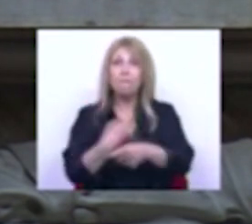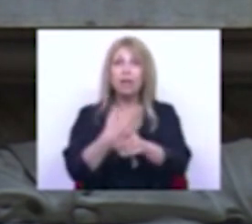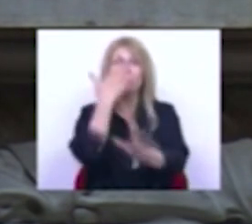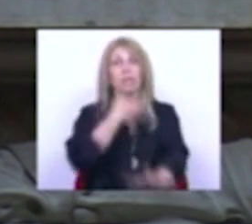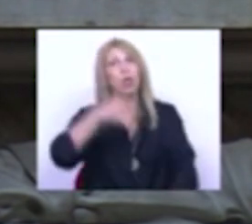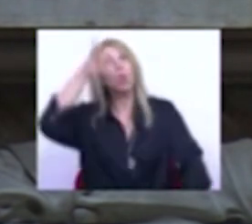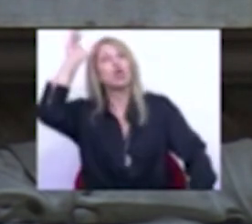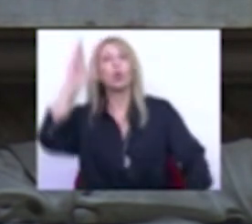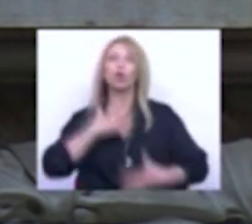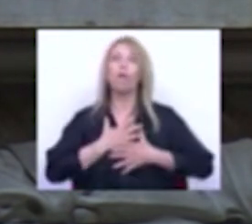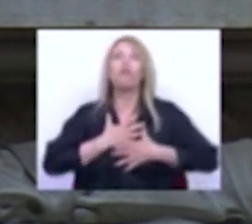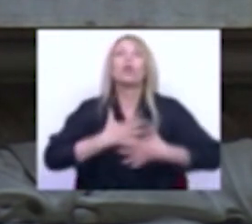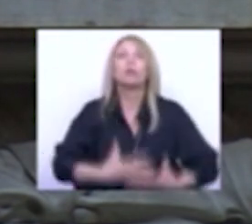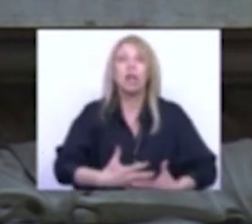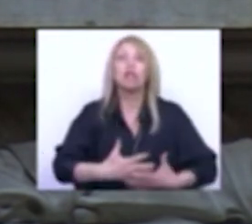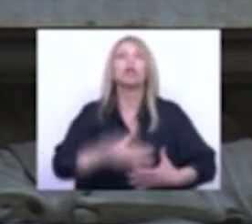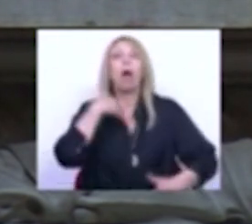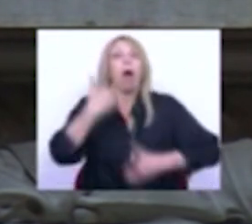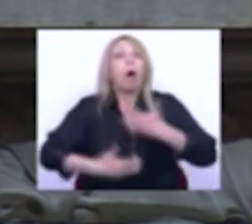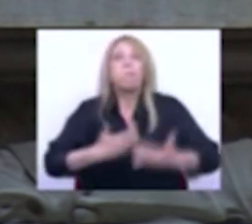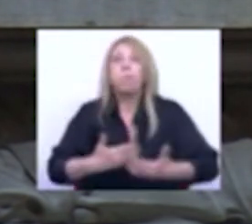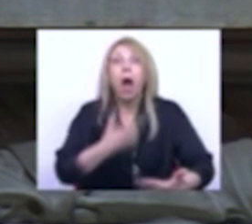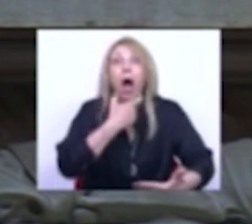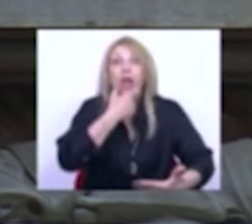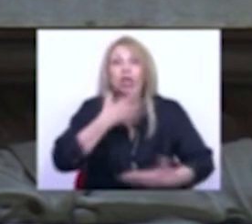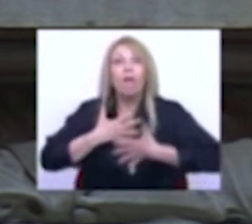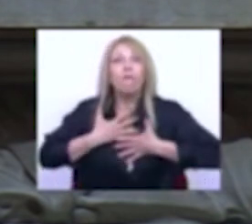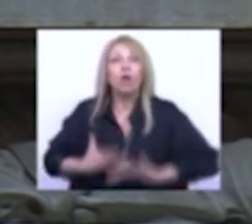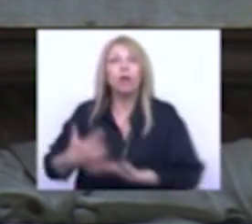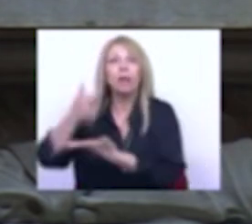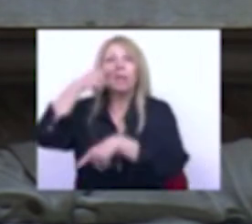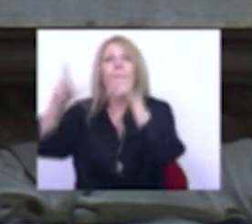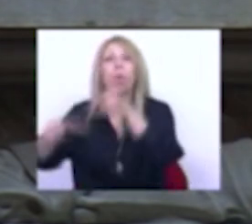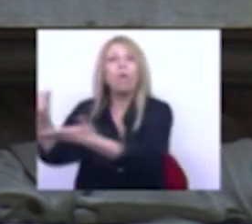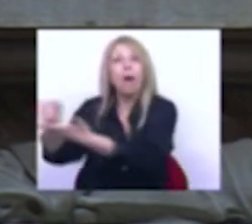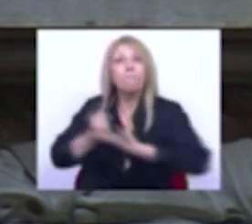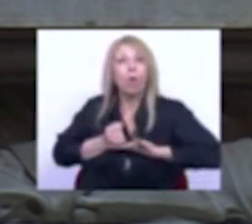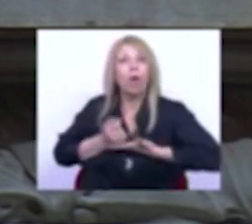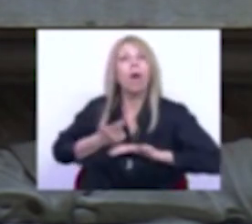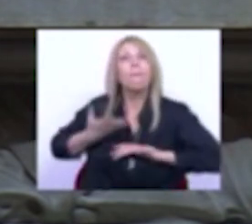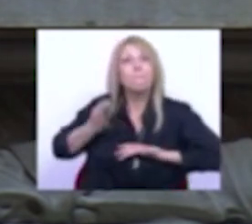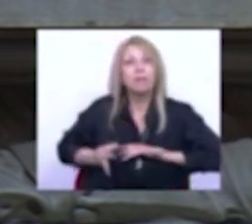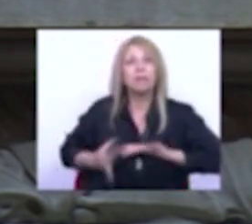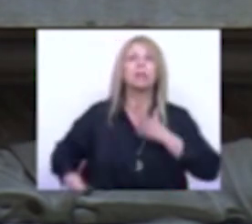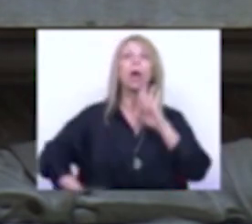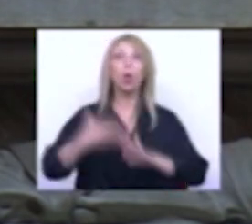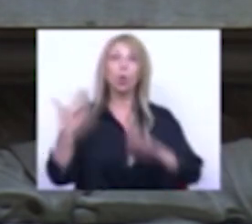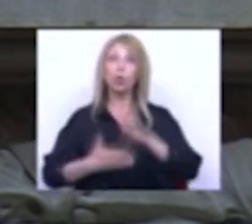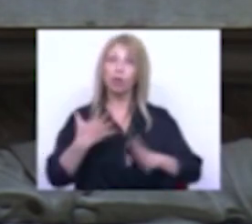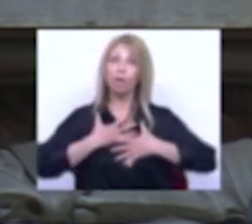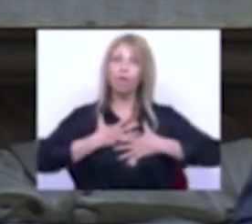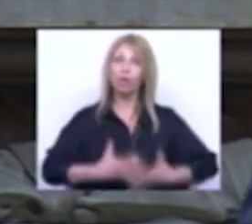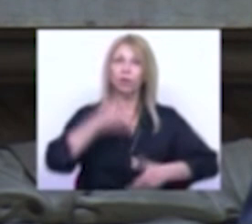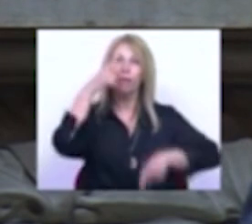que vingue sem a vontade popular. É urgente essa vontade popular, constante e